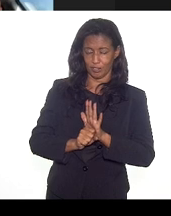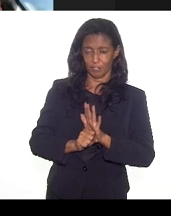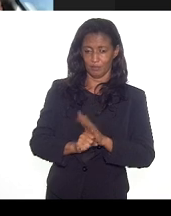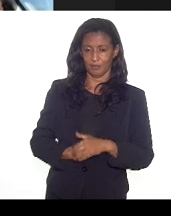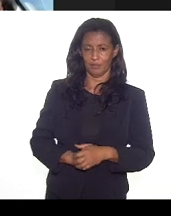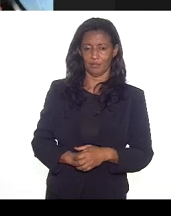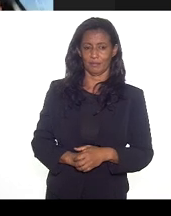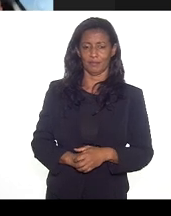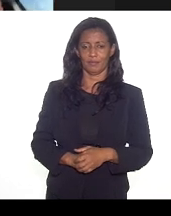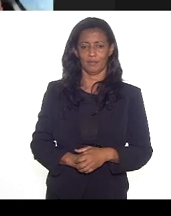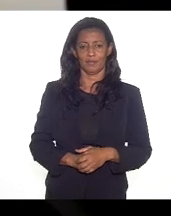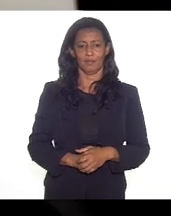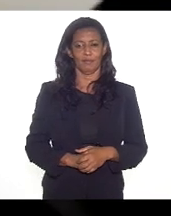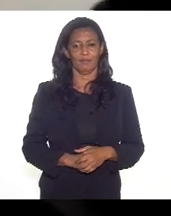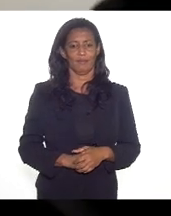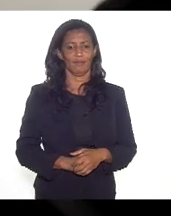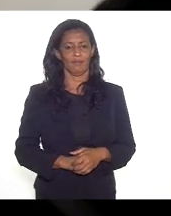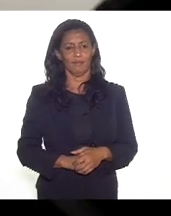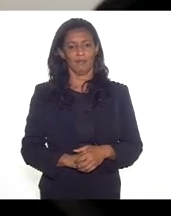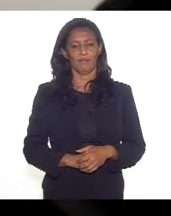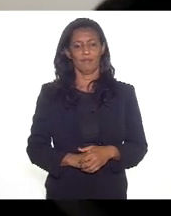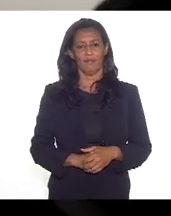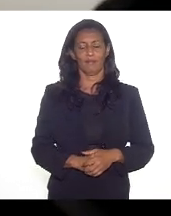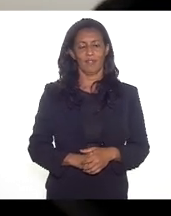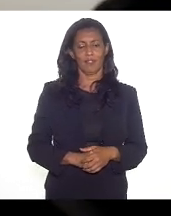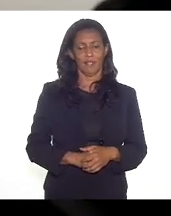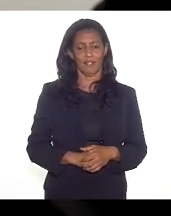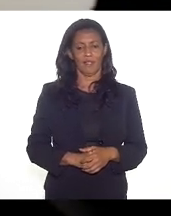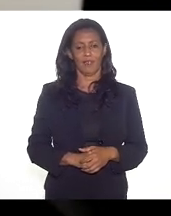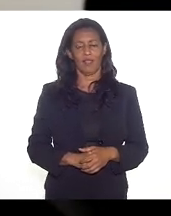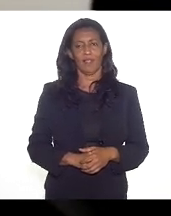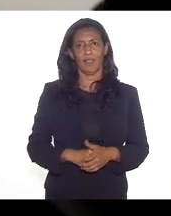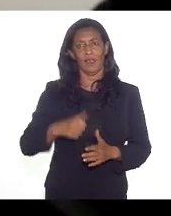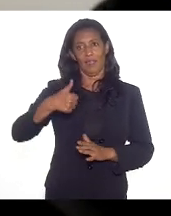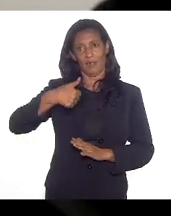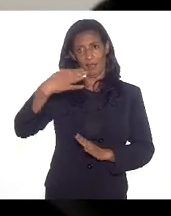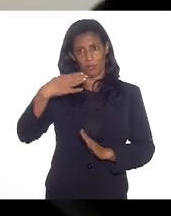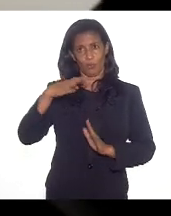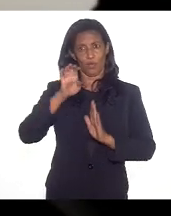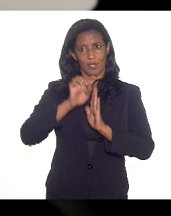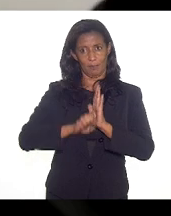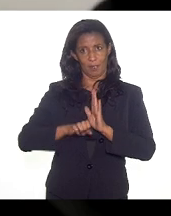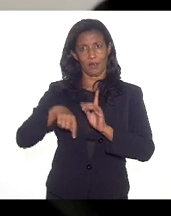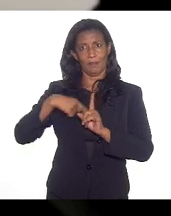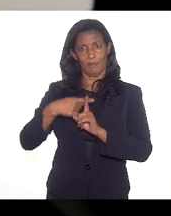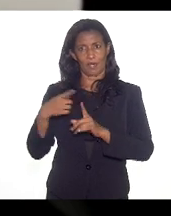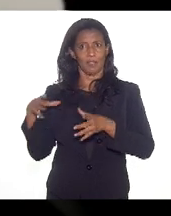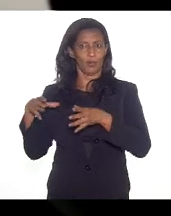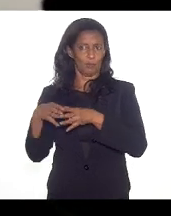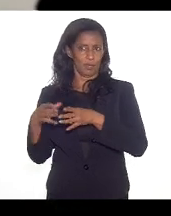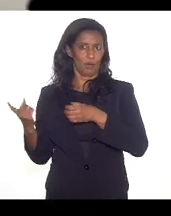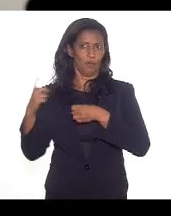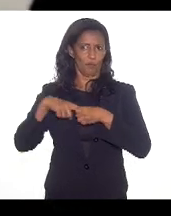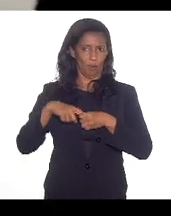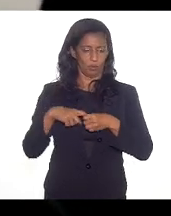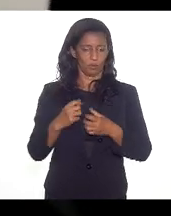Ok. Então, recebeu 14 emendas, mais a comissão, e retorna às comissões.